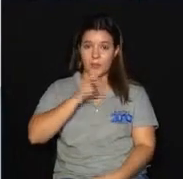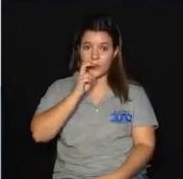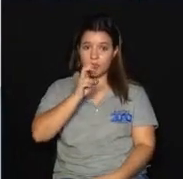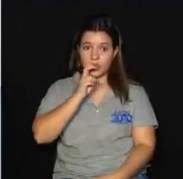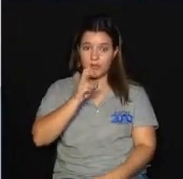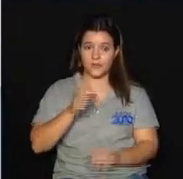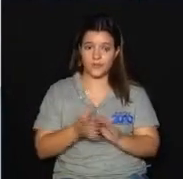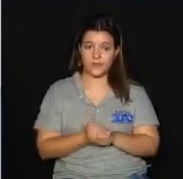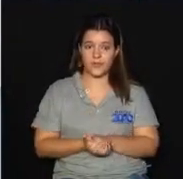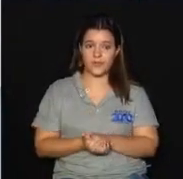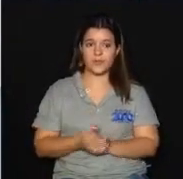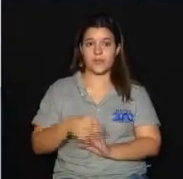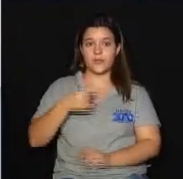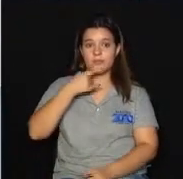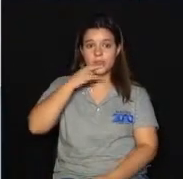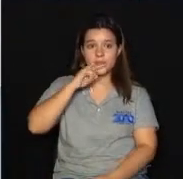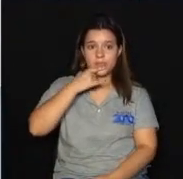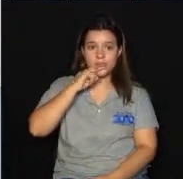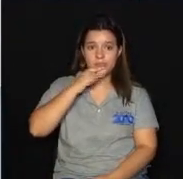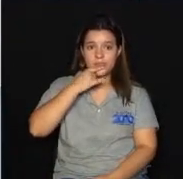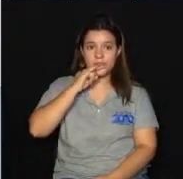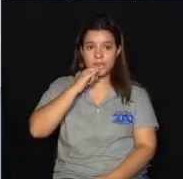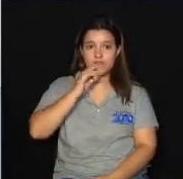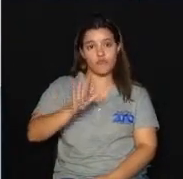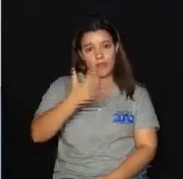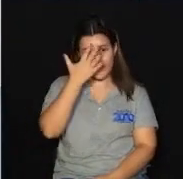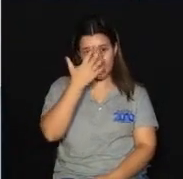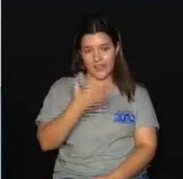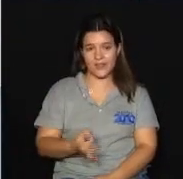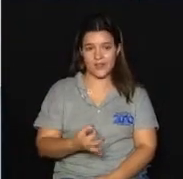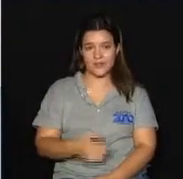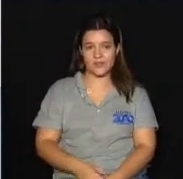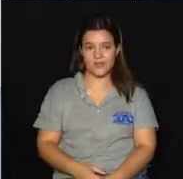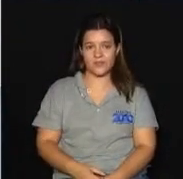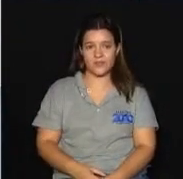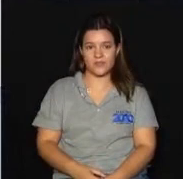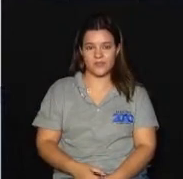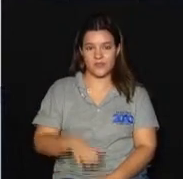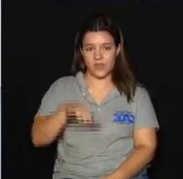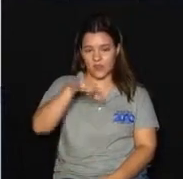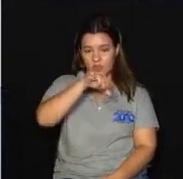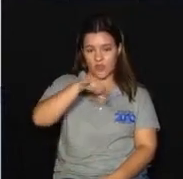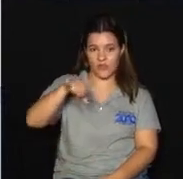Sorocaba. Piracicaba, também, eleição decidida,